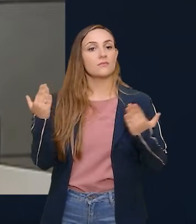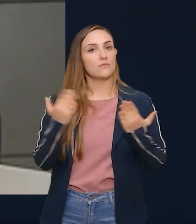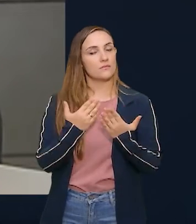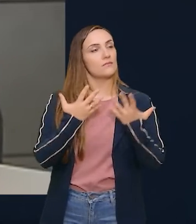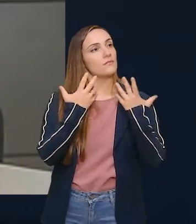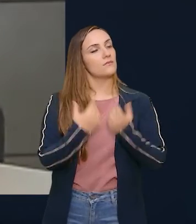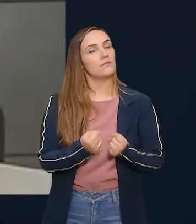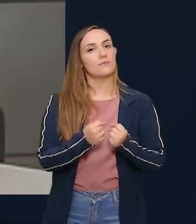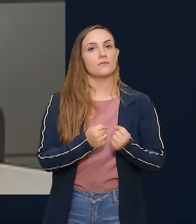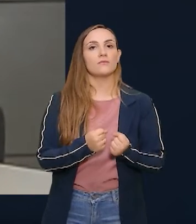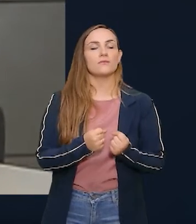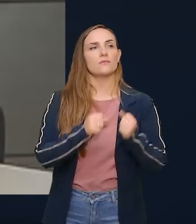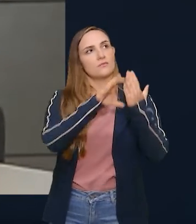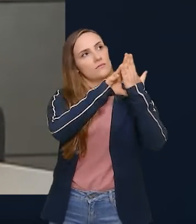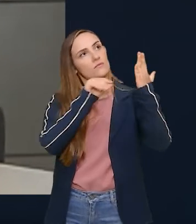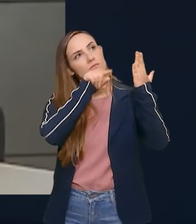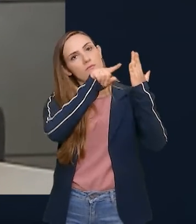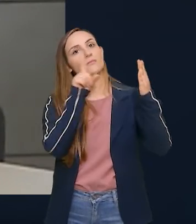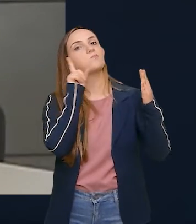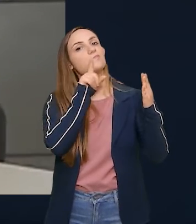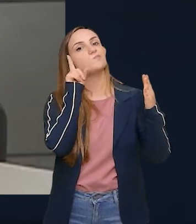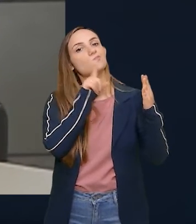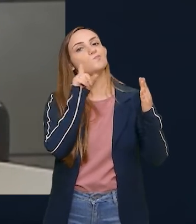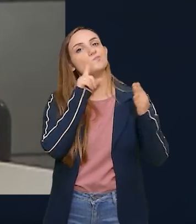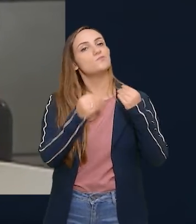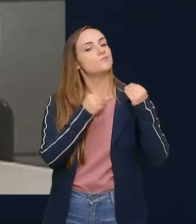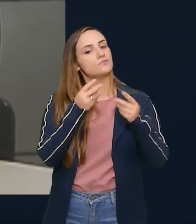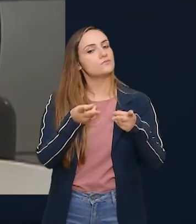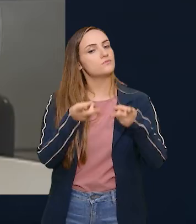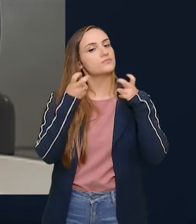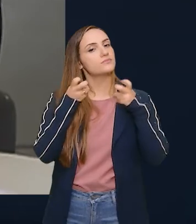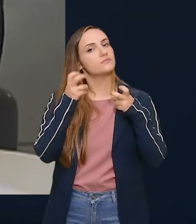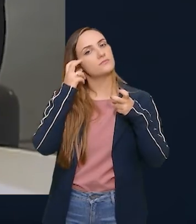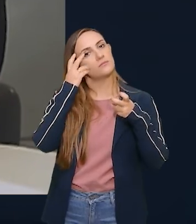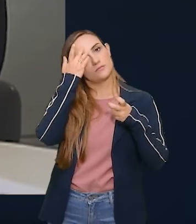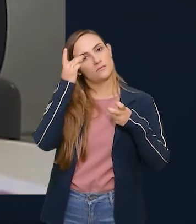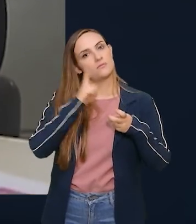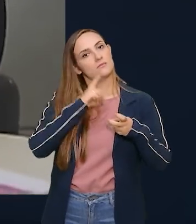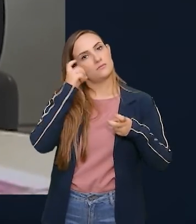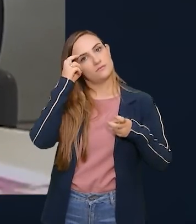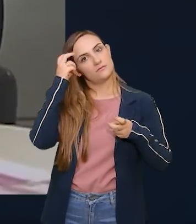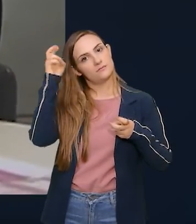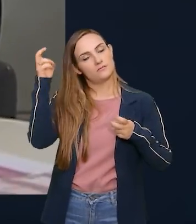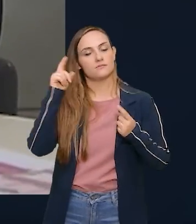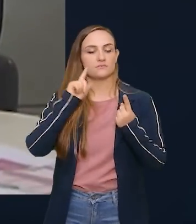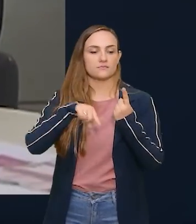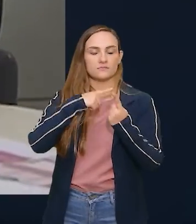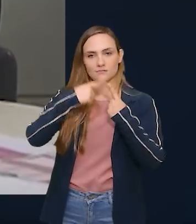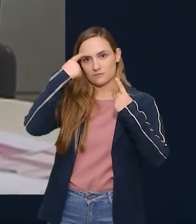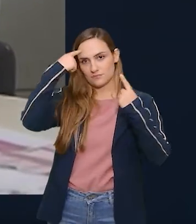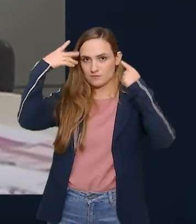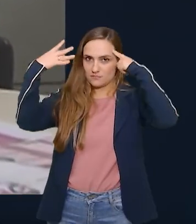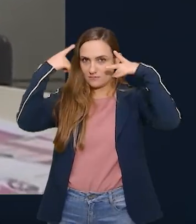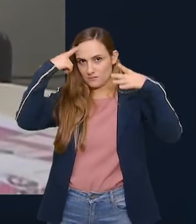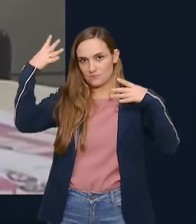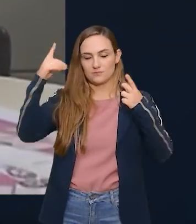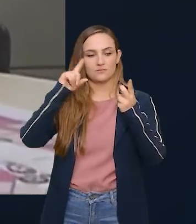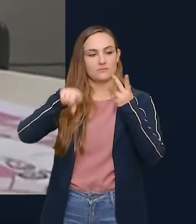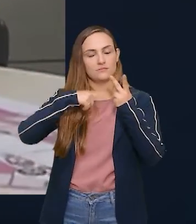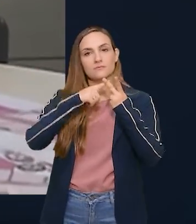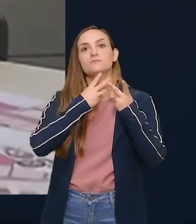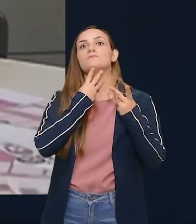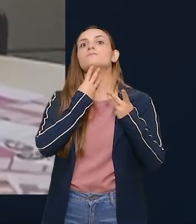modelo norte-americano para identificar crianças com altas habilidades. 3 características definem esses meninos e